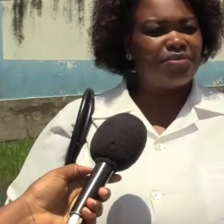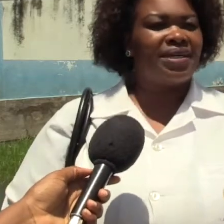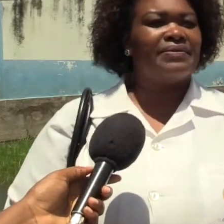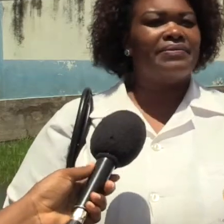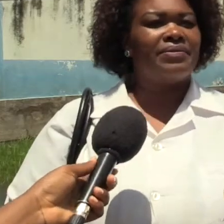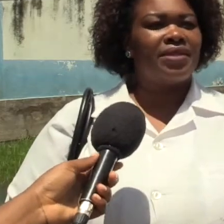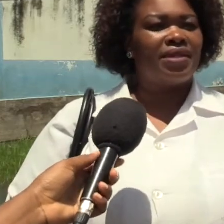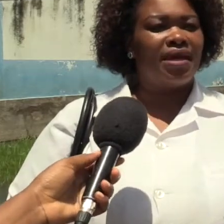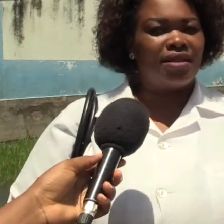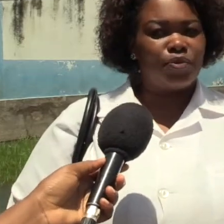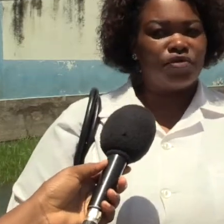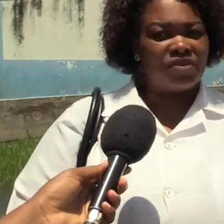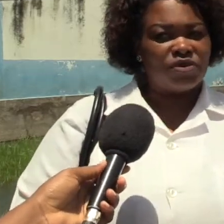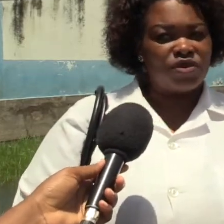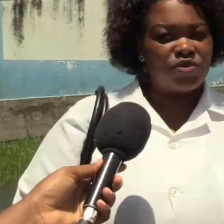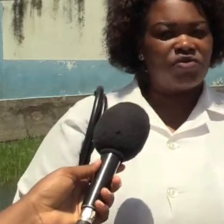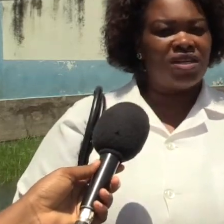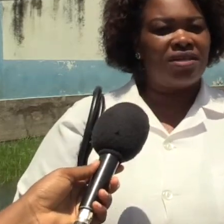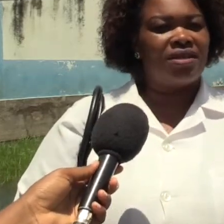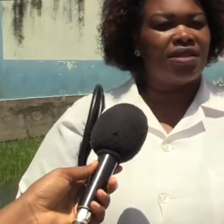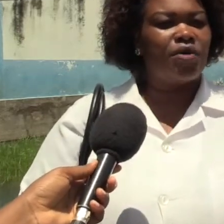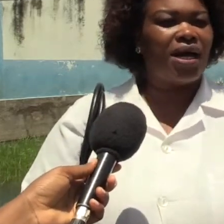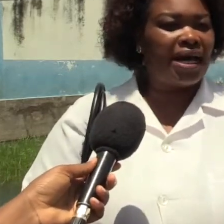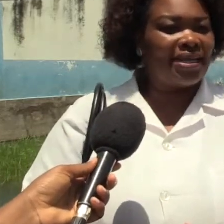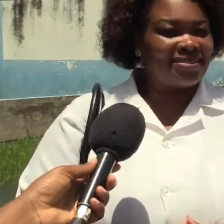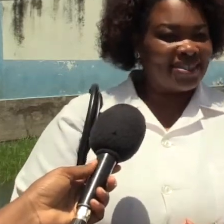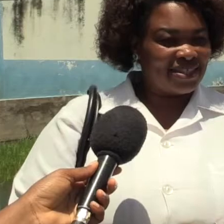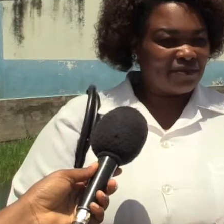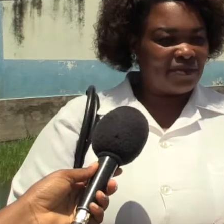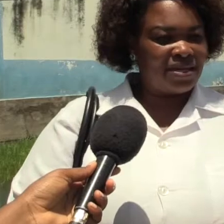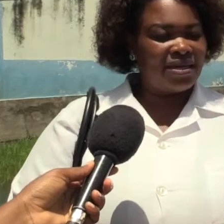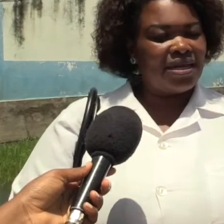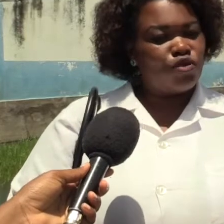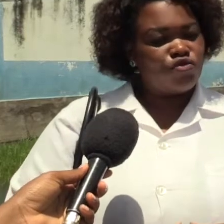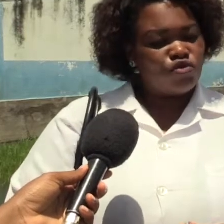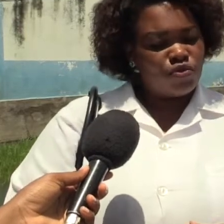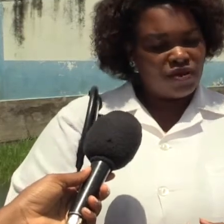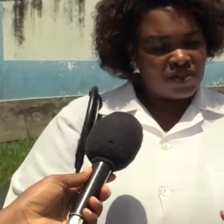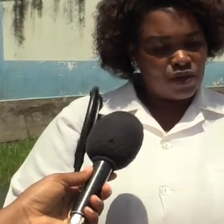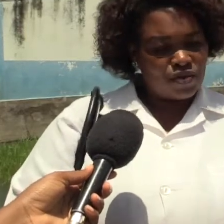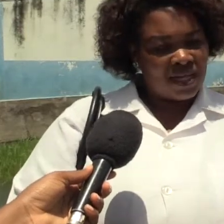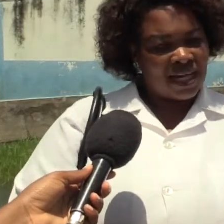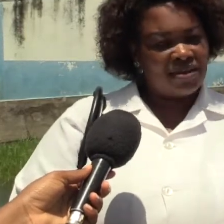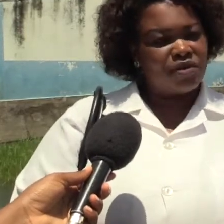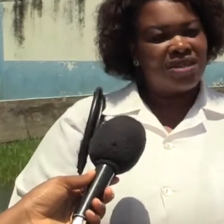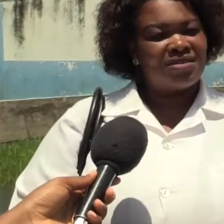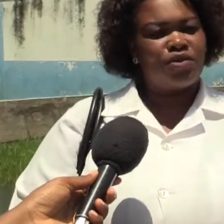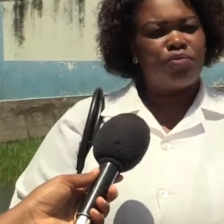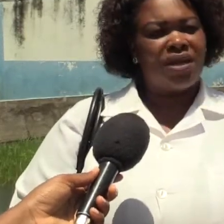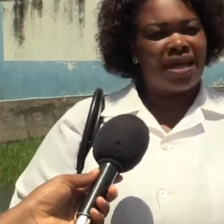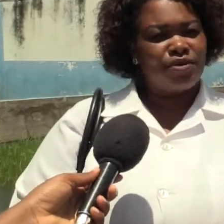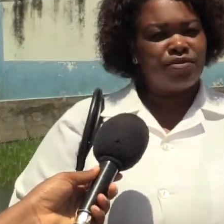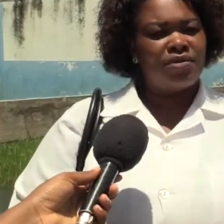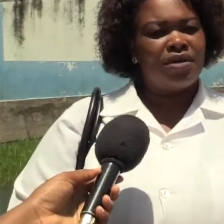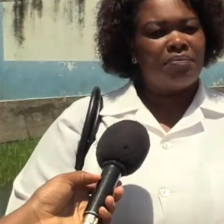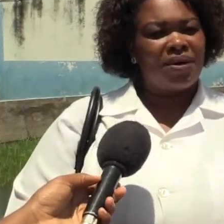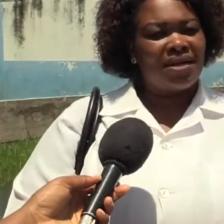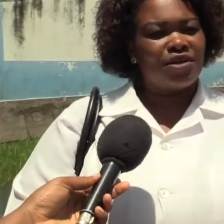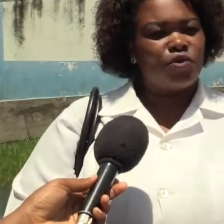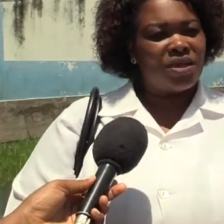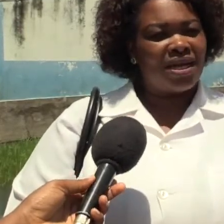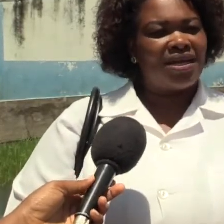semana. Ainda há pouco estávamos reunidos ali. Então, na sexta-feira, os grupos vão se encontrar e vão traçar um plano